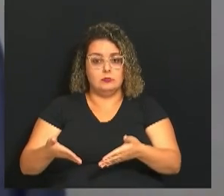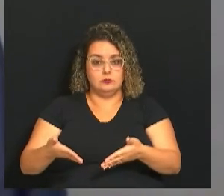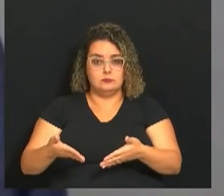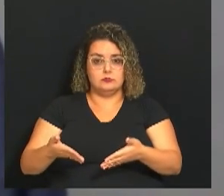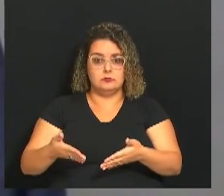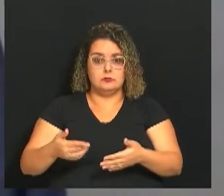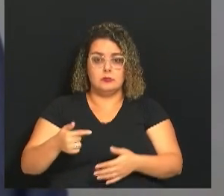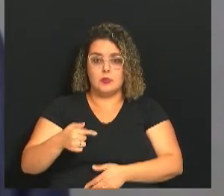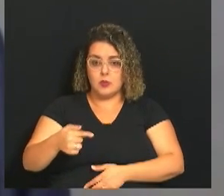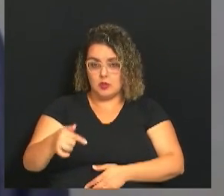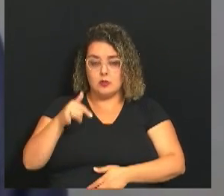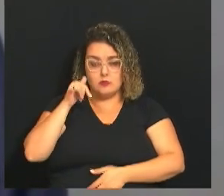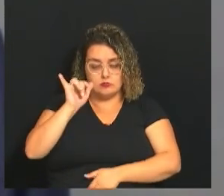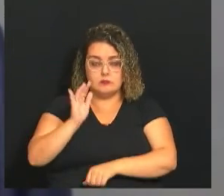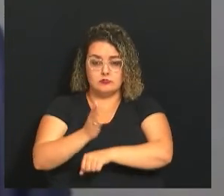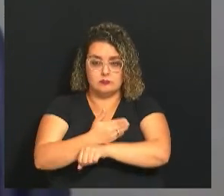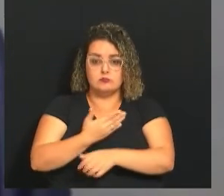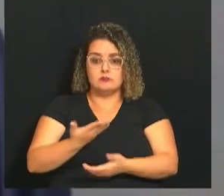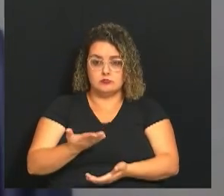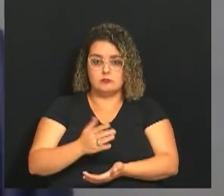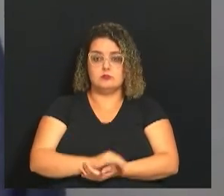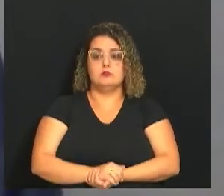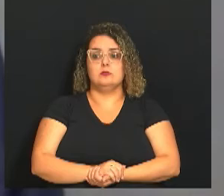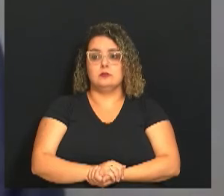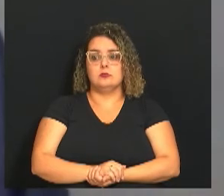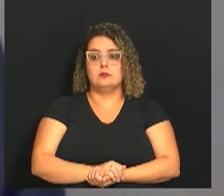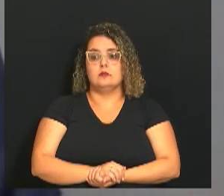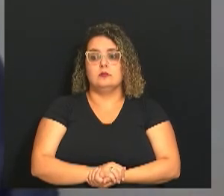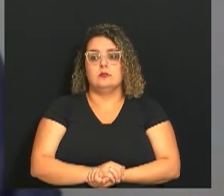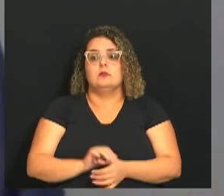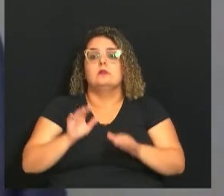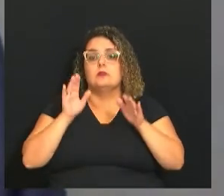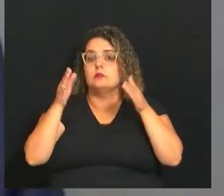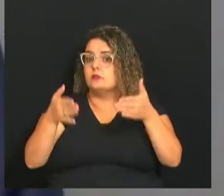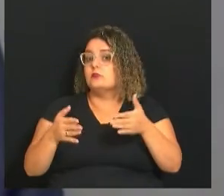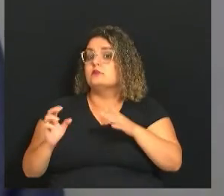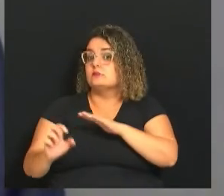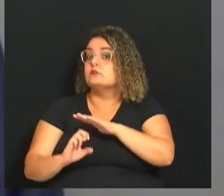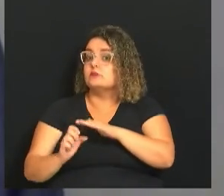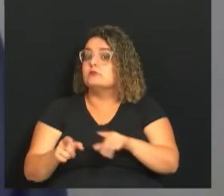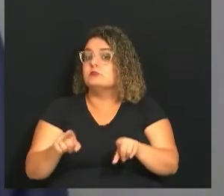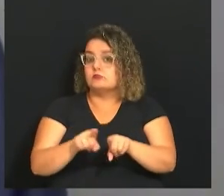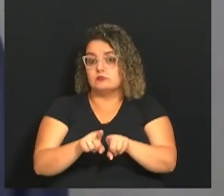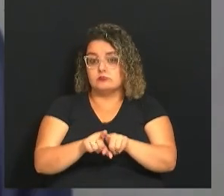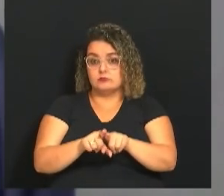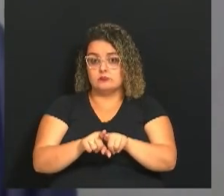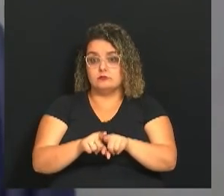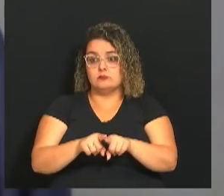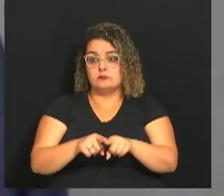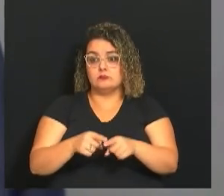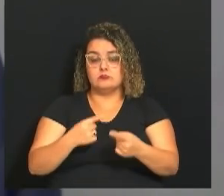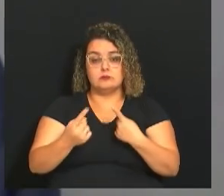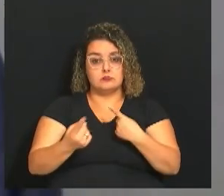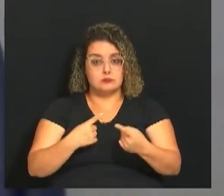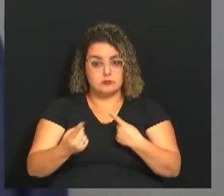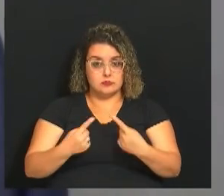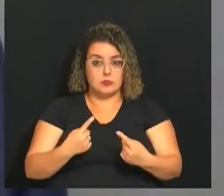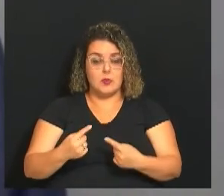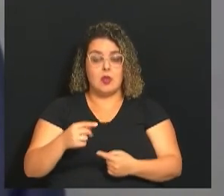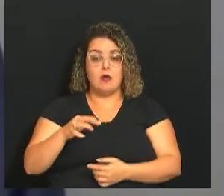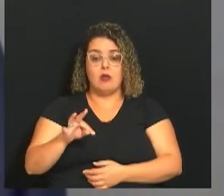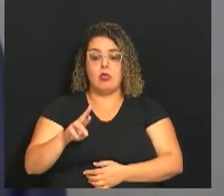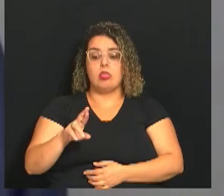de prevenção, acho que o senhor poderia ter um foco nessas empresas também de transportes, porque elas têm mais interesse